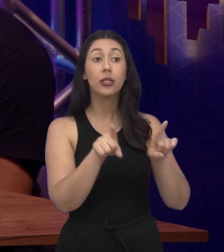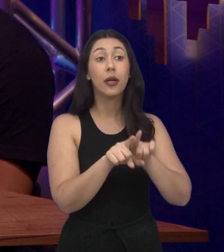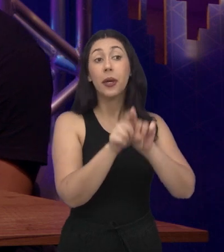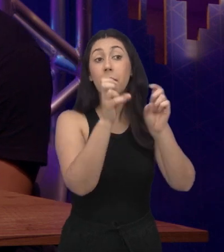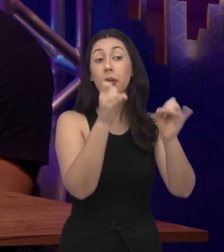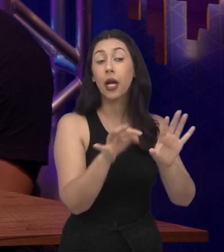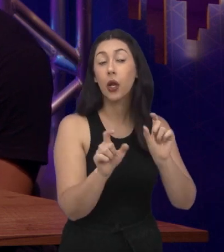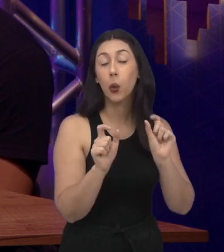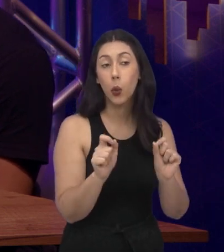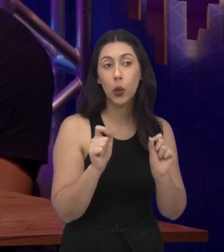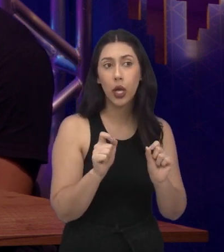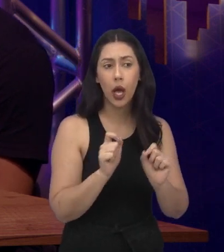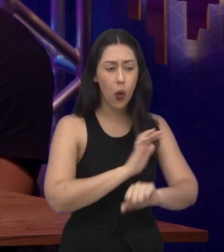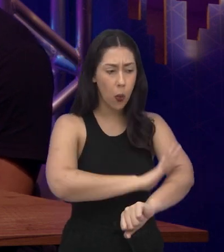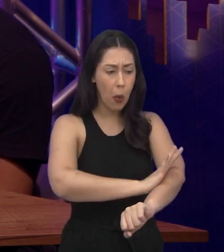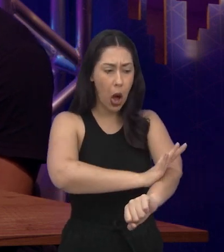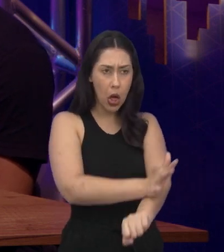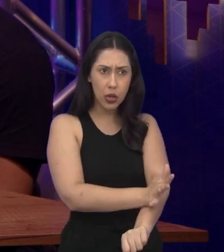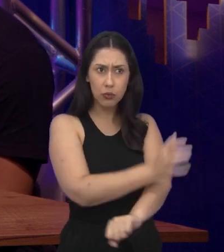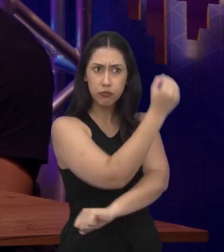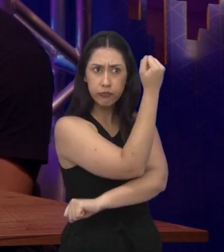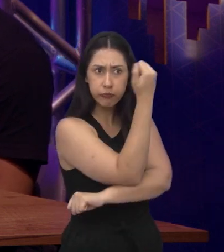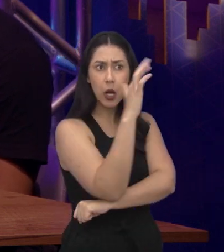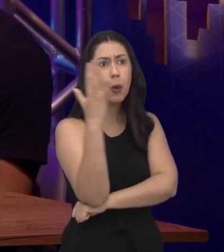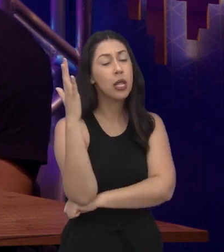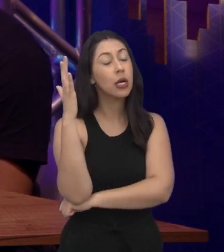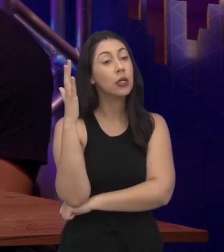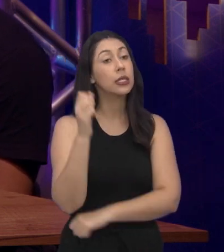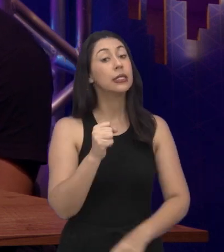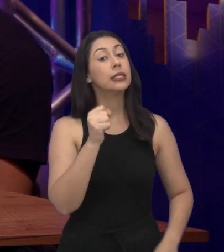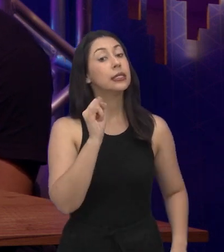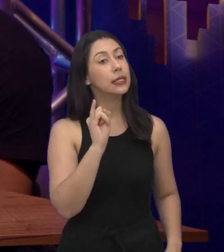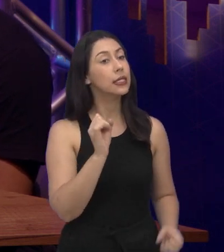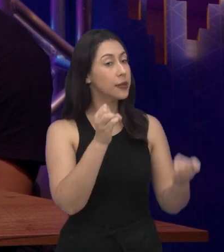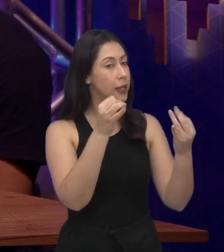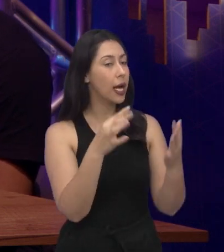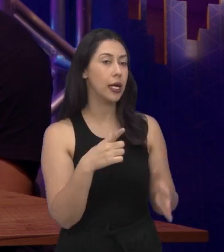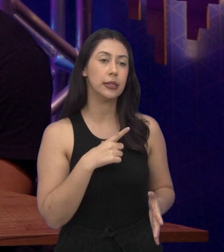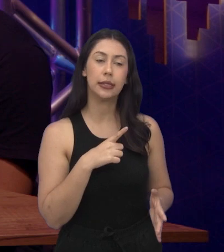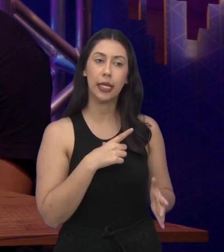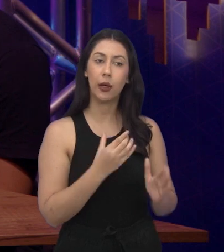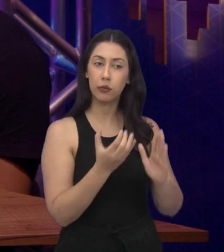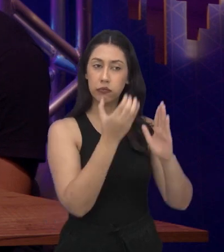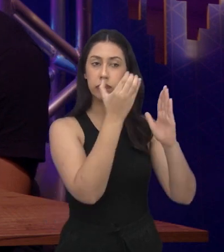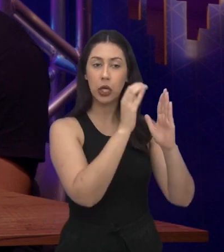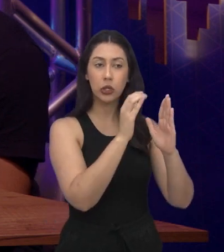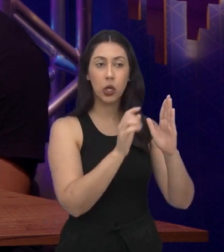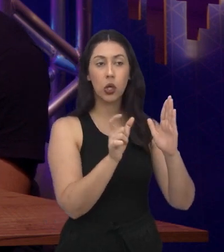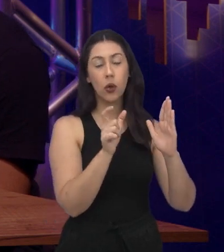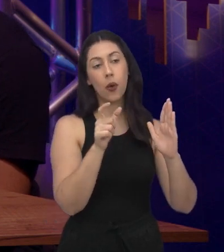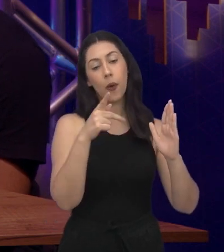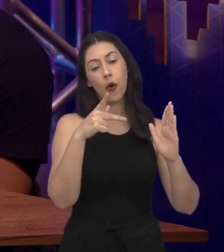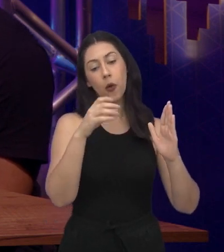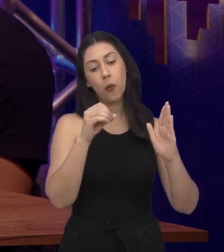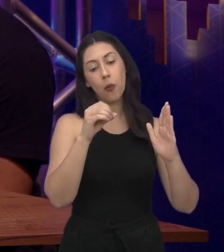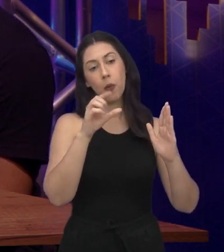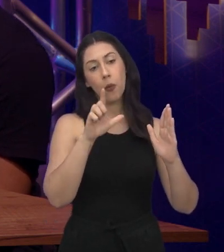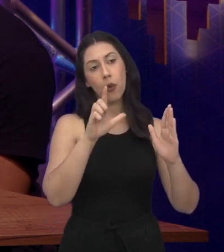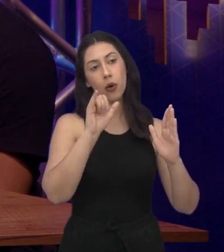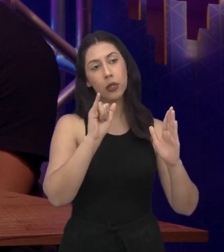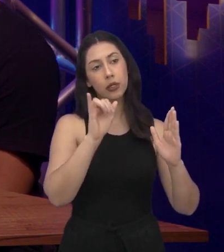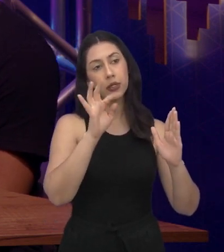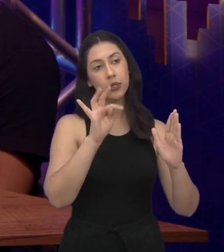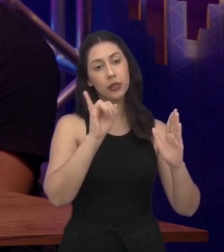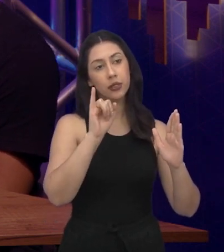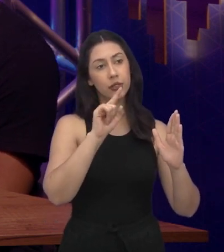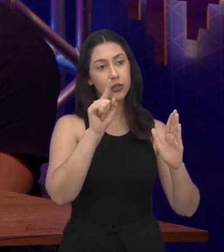racismo ambiental, né? E se a gente for falar sobre essa questão, eu tenho até um postzinho aqui da Politize que eles trouxeram informações bem legais. Eles